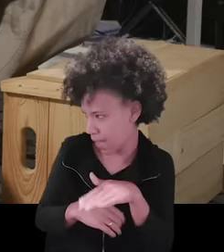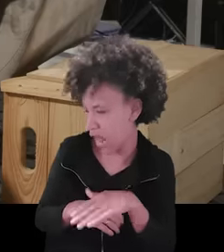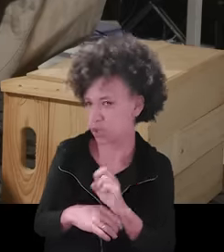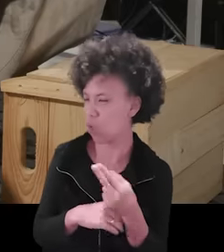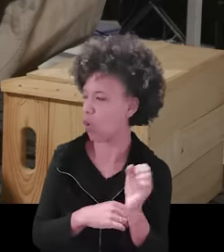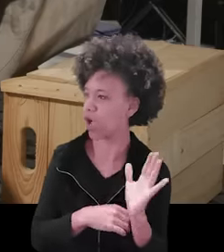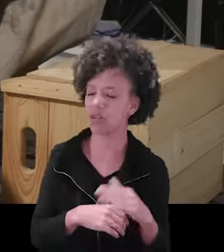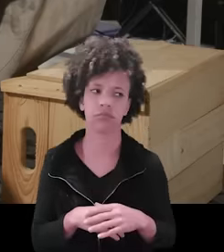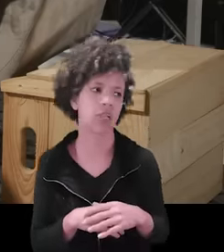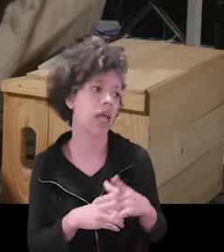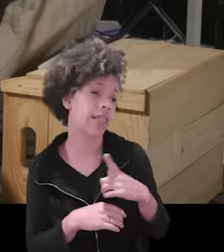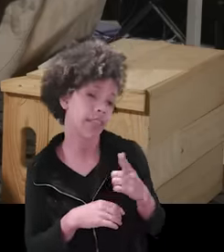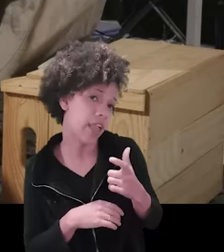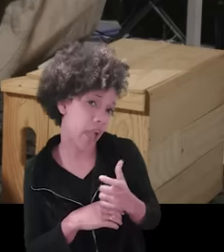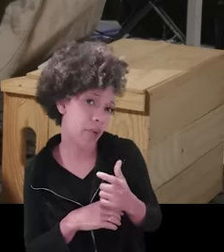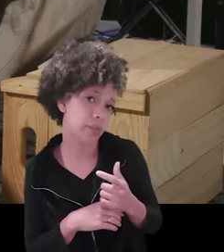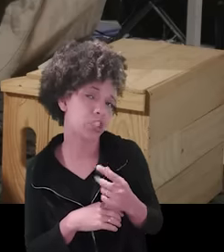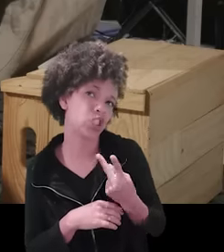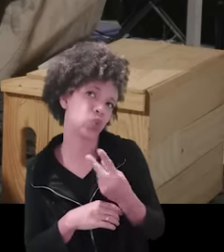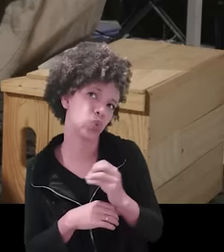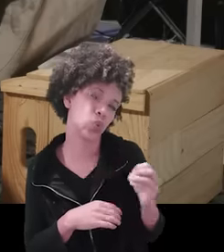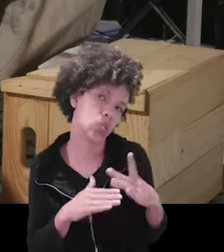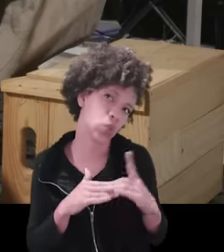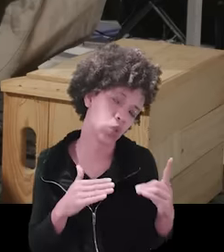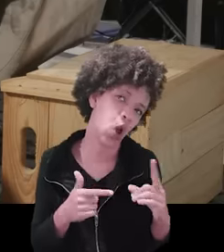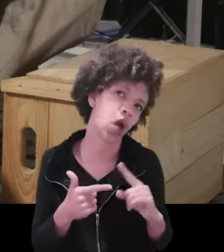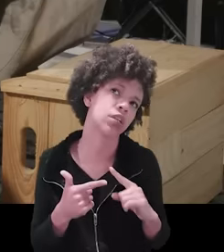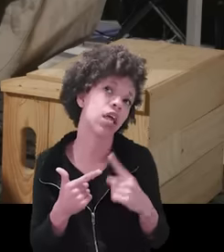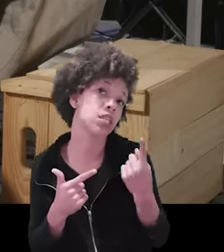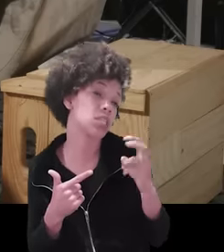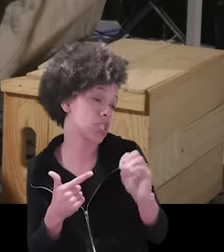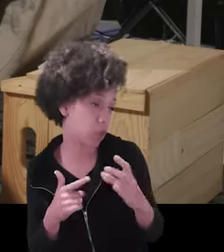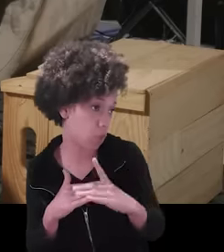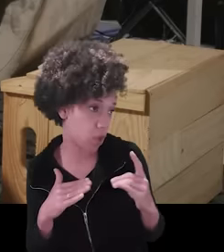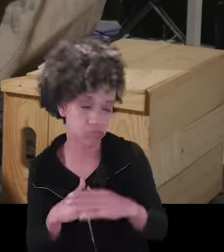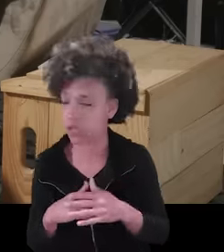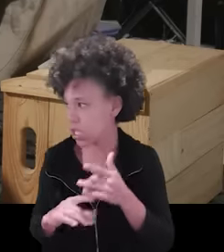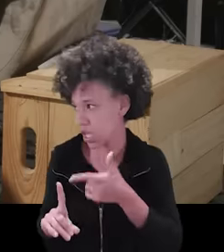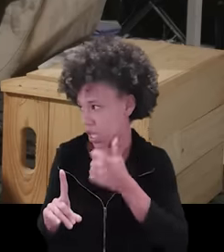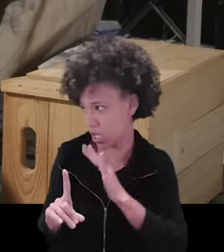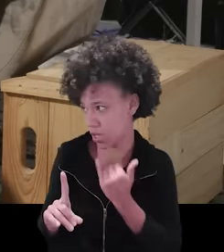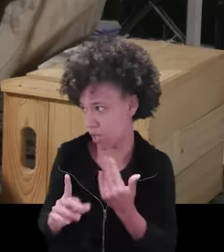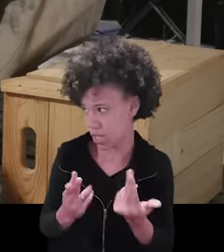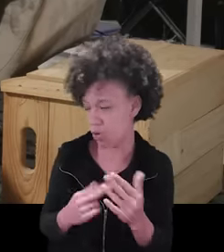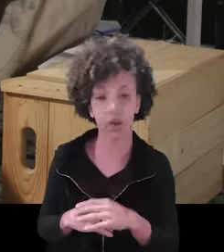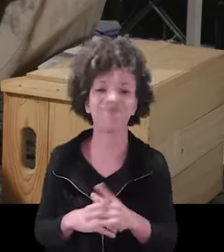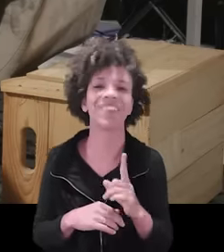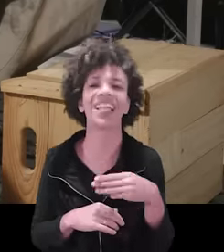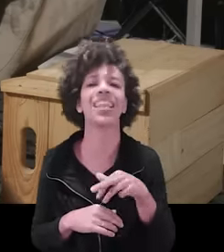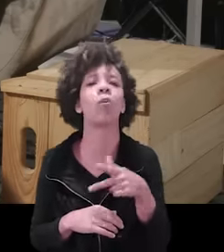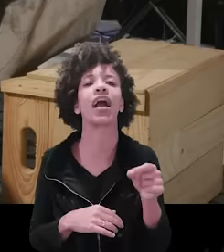Estados Unidos é barato isso é um negócio caro nada tem arma de $200 150 300 e mata igual às outras não